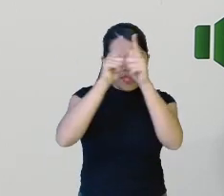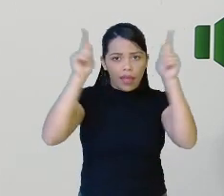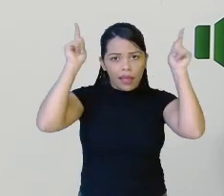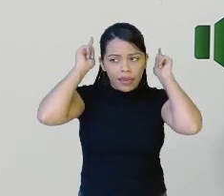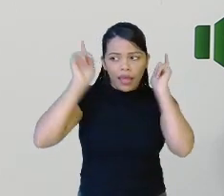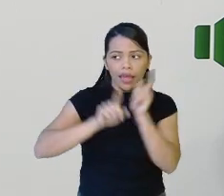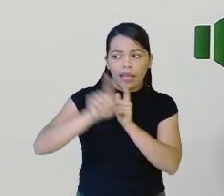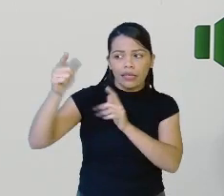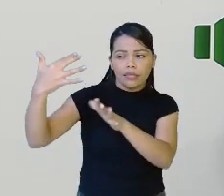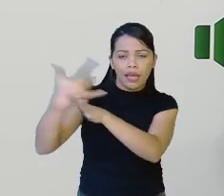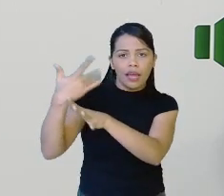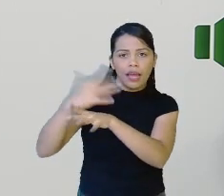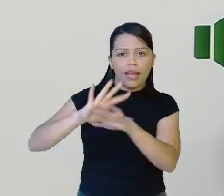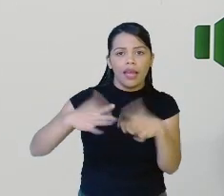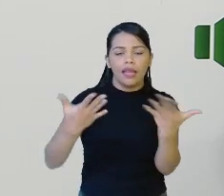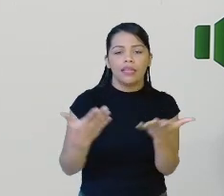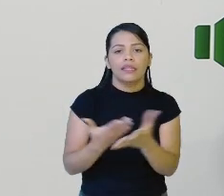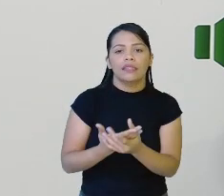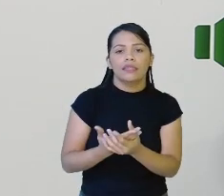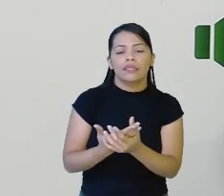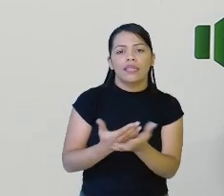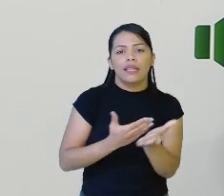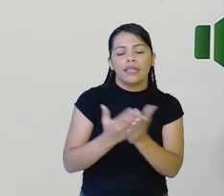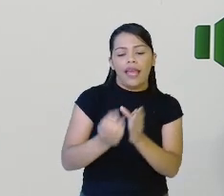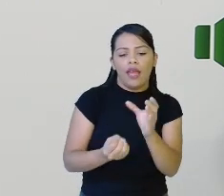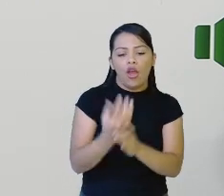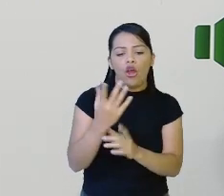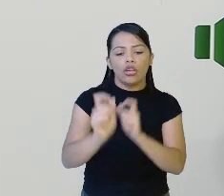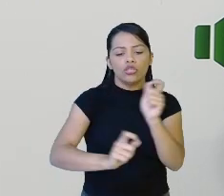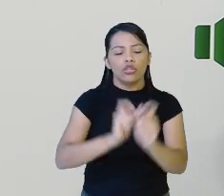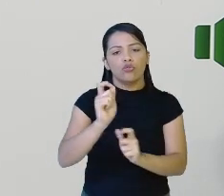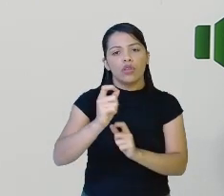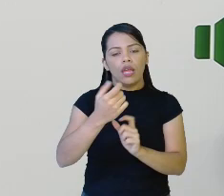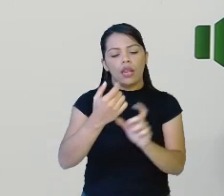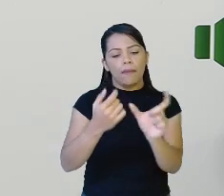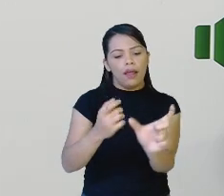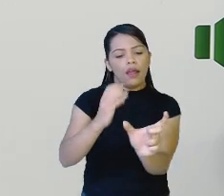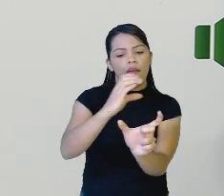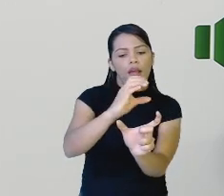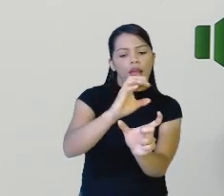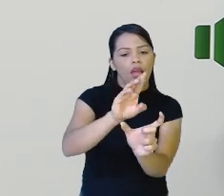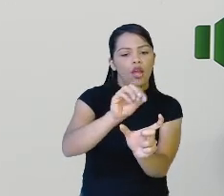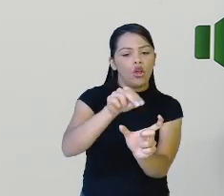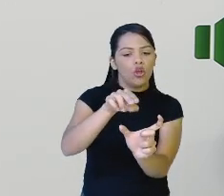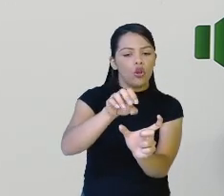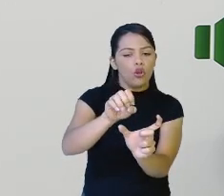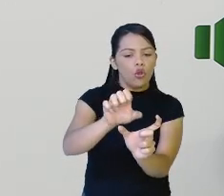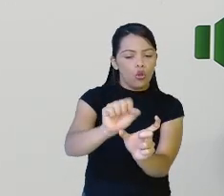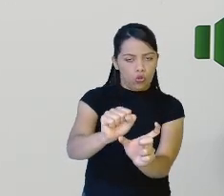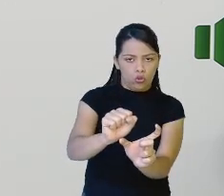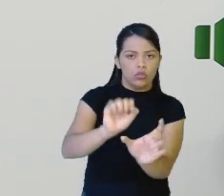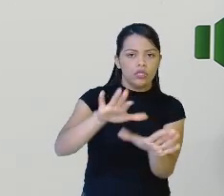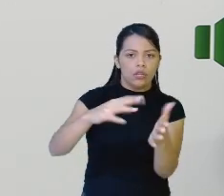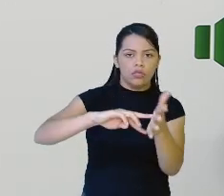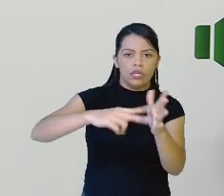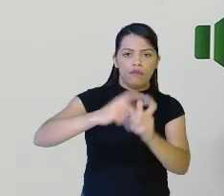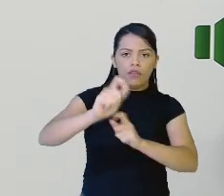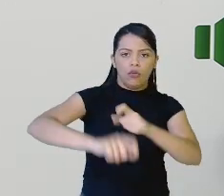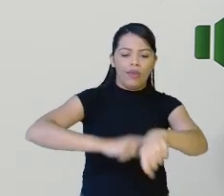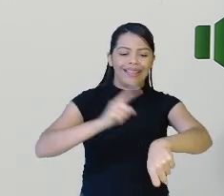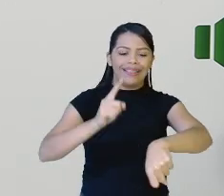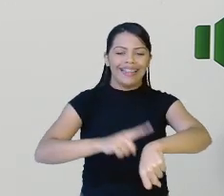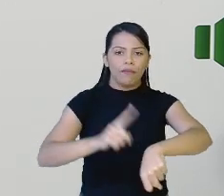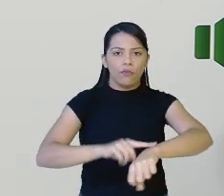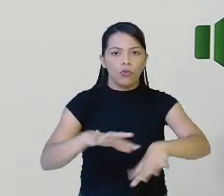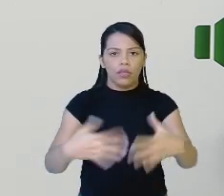palavra cronos, tá aqui ó, C-H, tá vendo aqui R-O-N-O-S, cronos, e significa tempo. E é por isso que uma